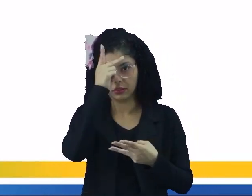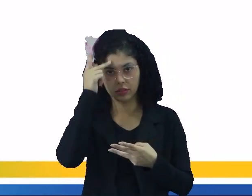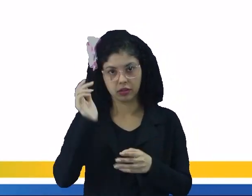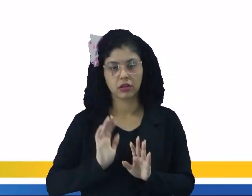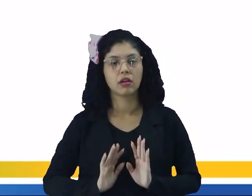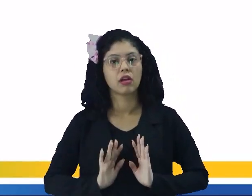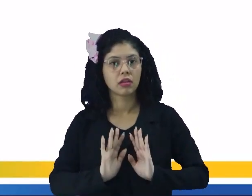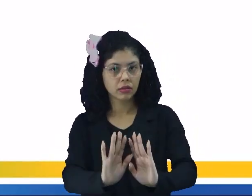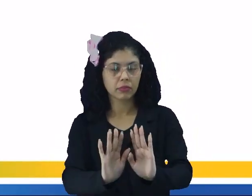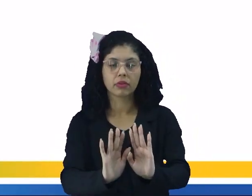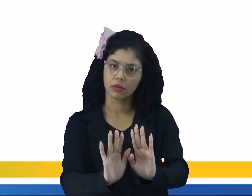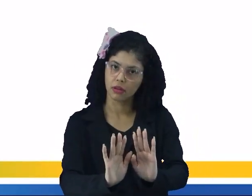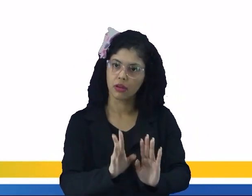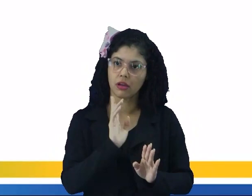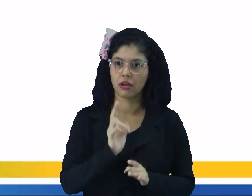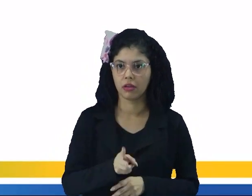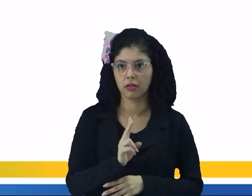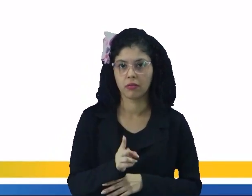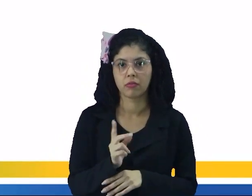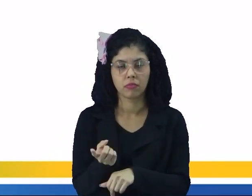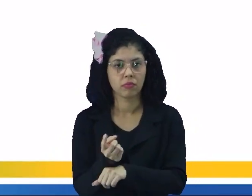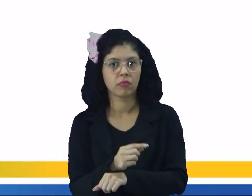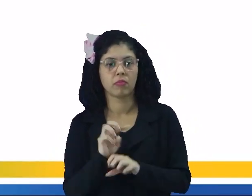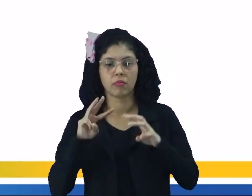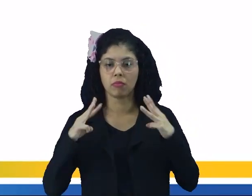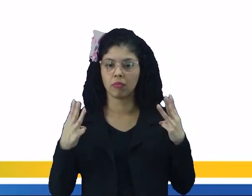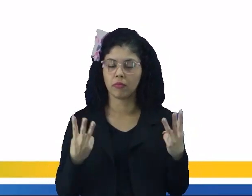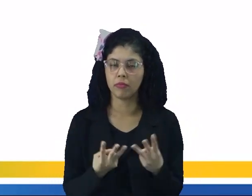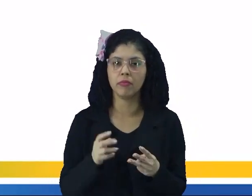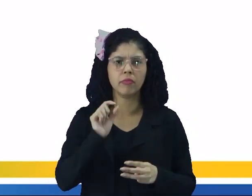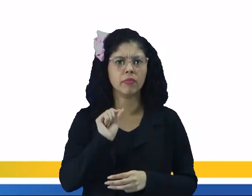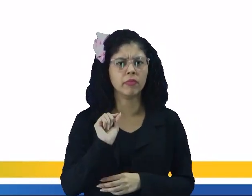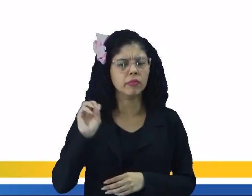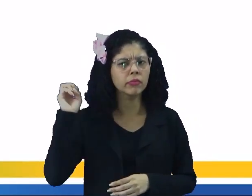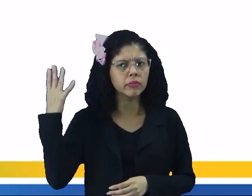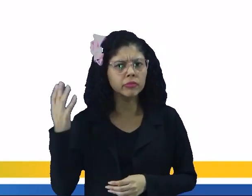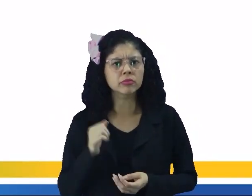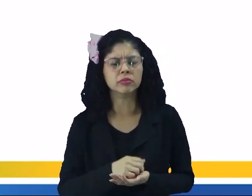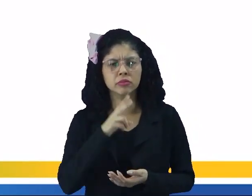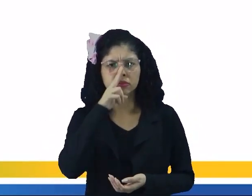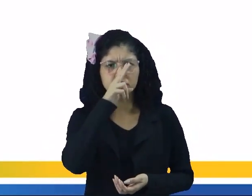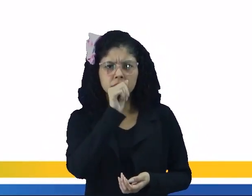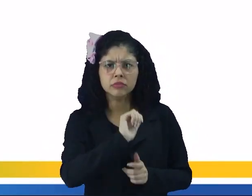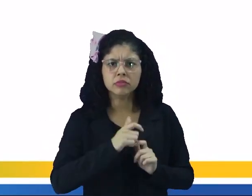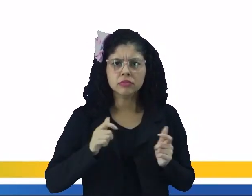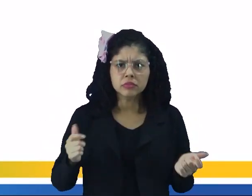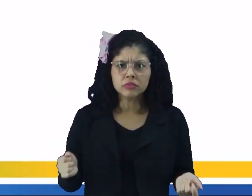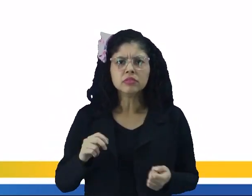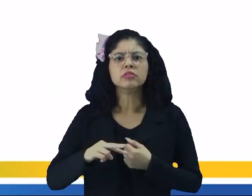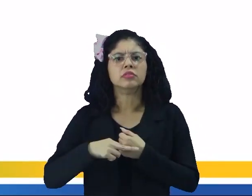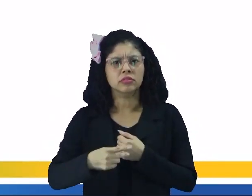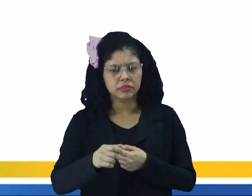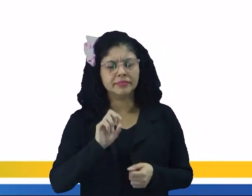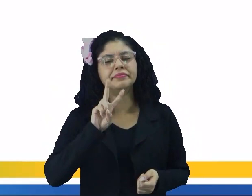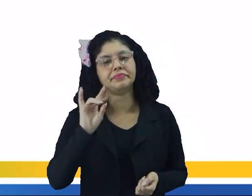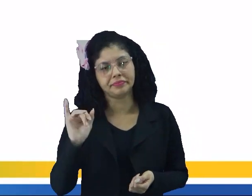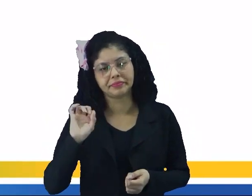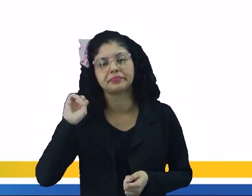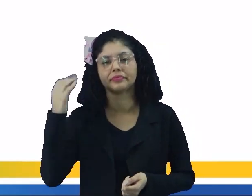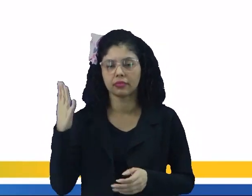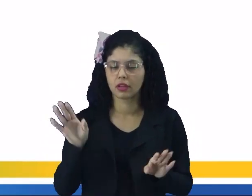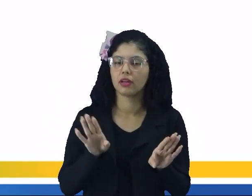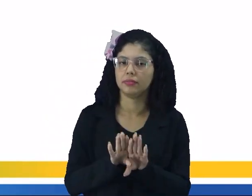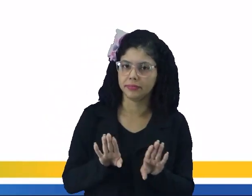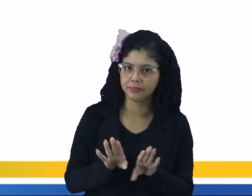pessoas empurrando a mesma massa. O que foi que aconteceu? A força aumentou e, consequentemente, a